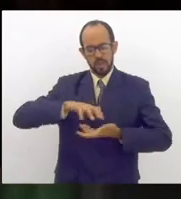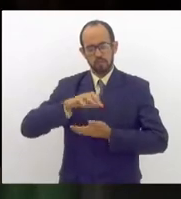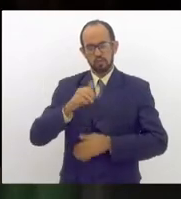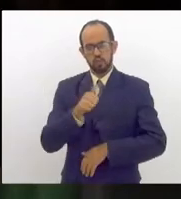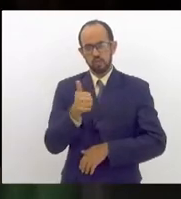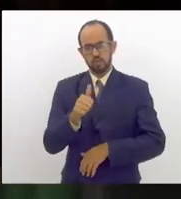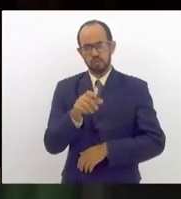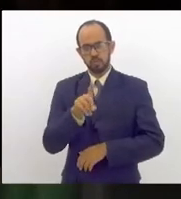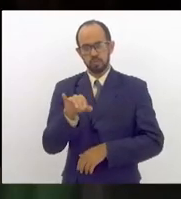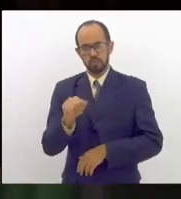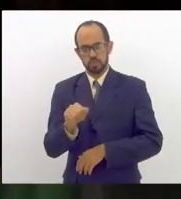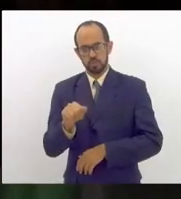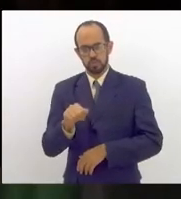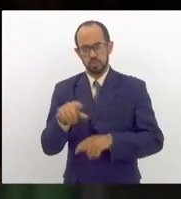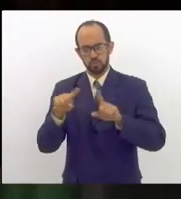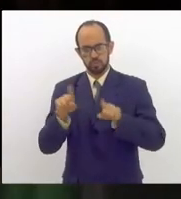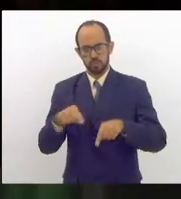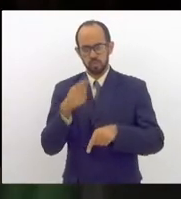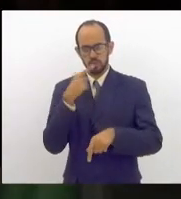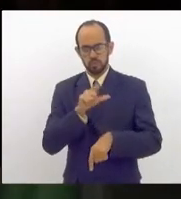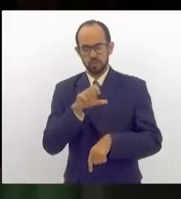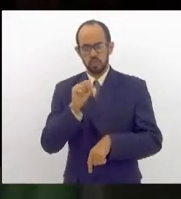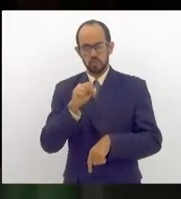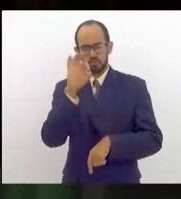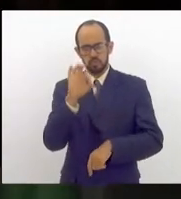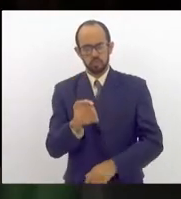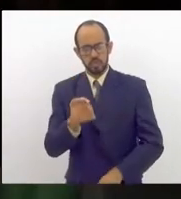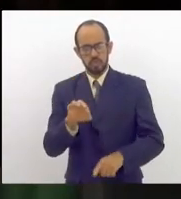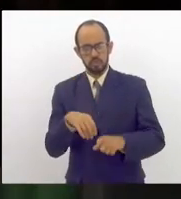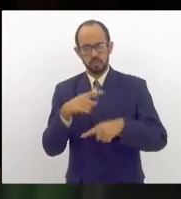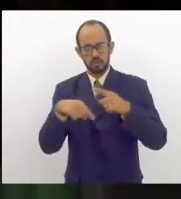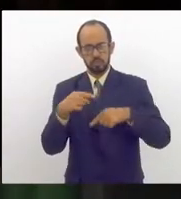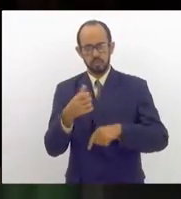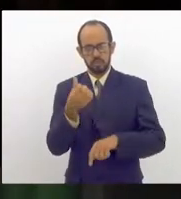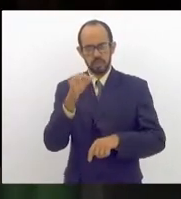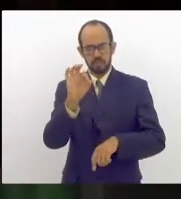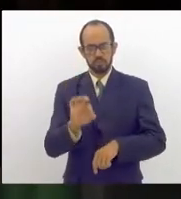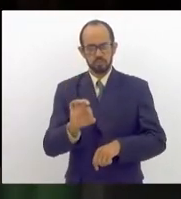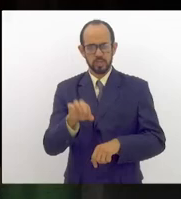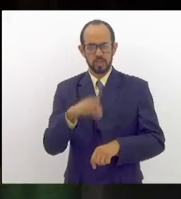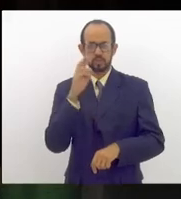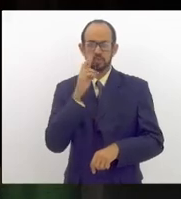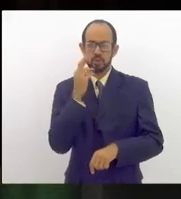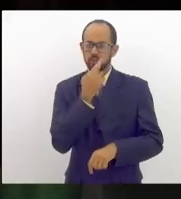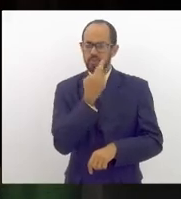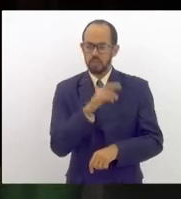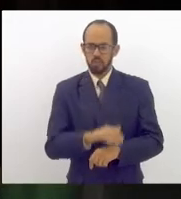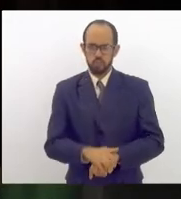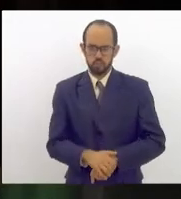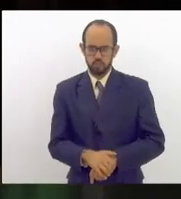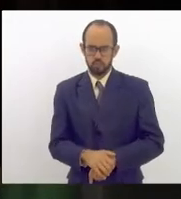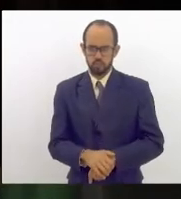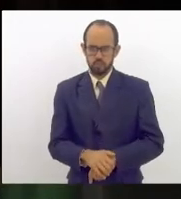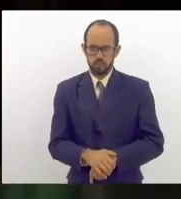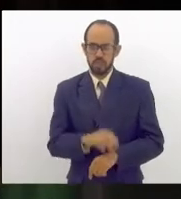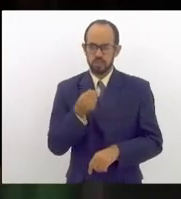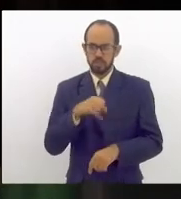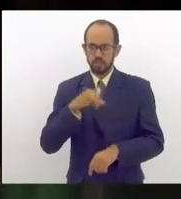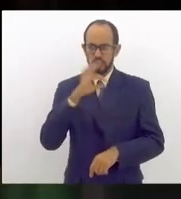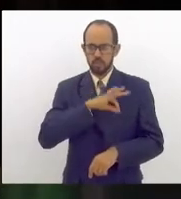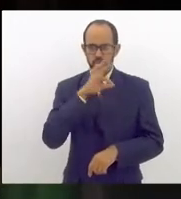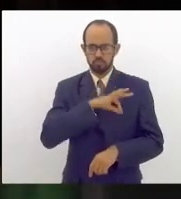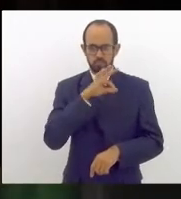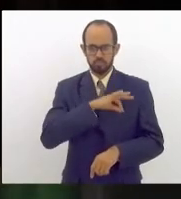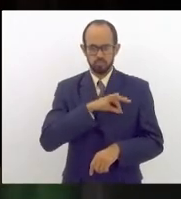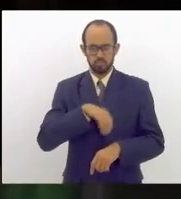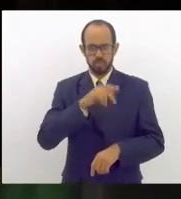o trabalhador acabou conquistando 8% de aumento mas 6% também no Ticket Alimentação e se deu um aumento salarial para o servidor